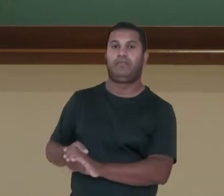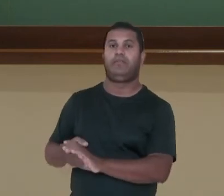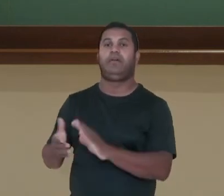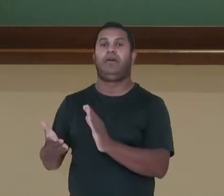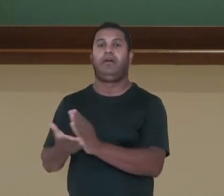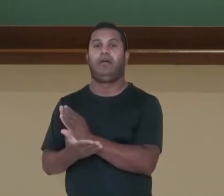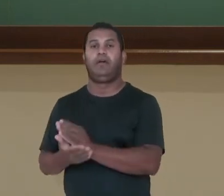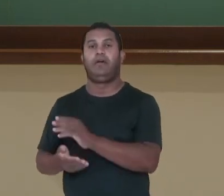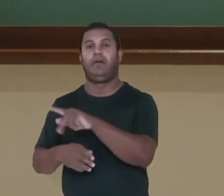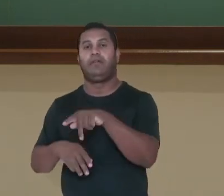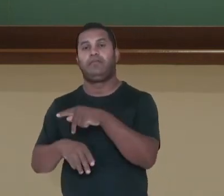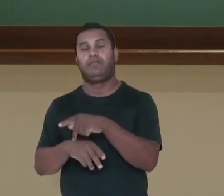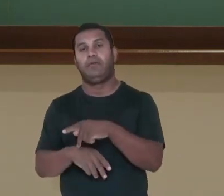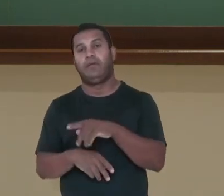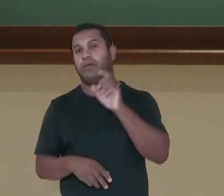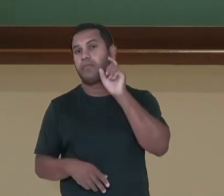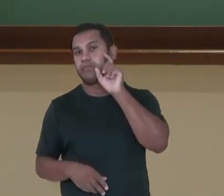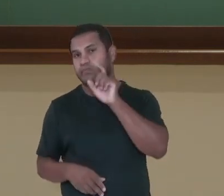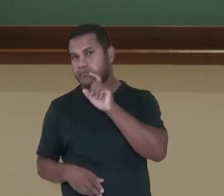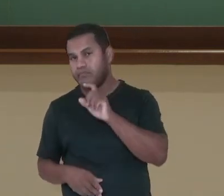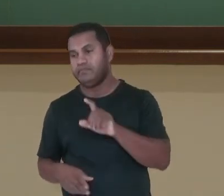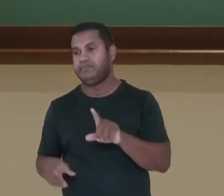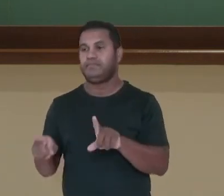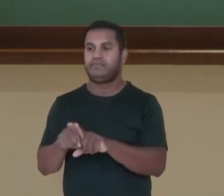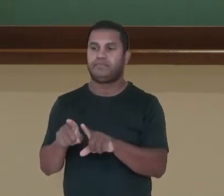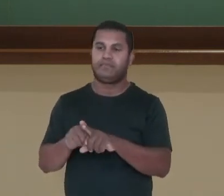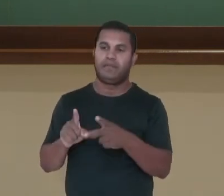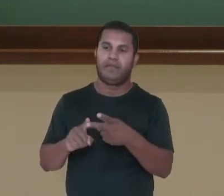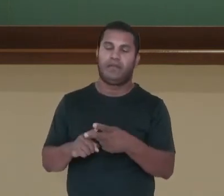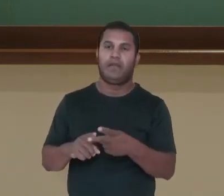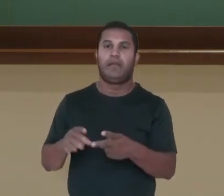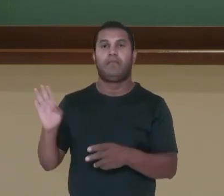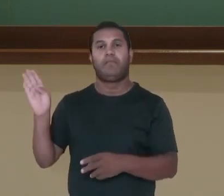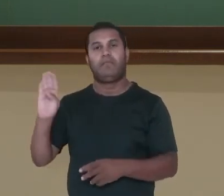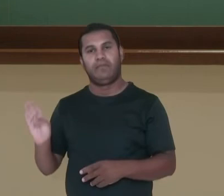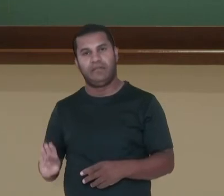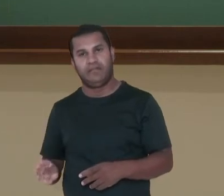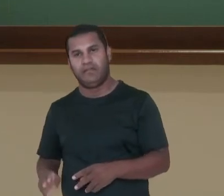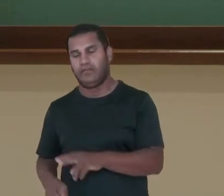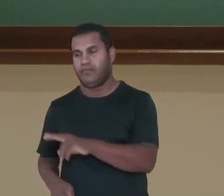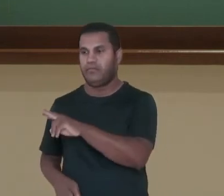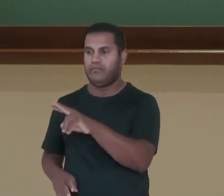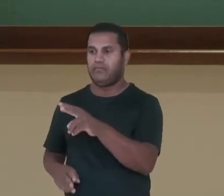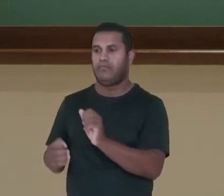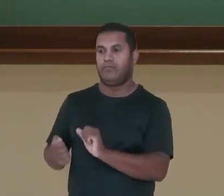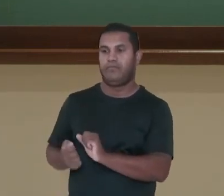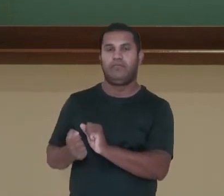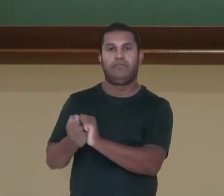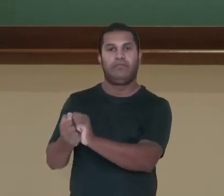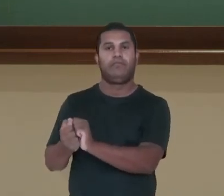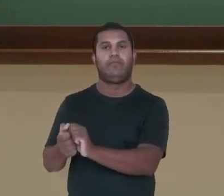Brasil, eles tentam então por meio também, né, da imposição de armas, né, por meio de